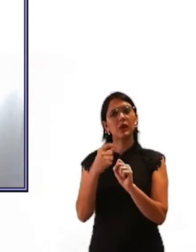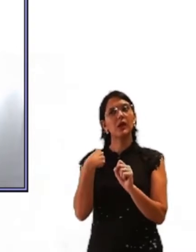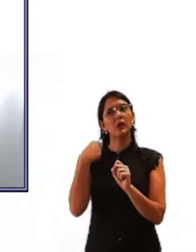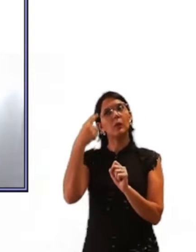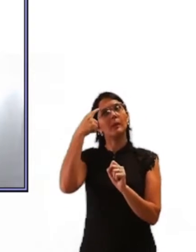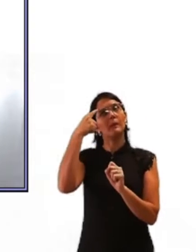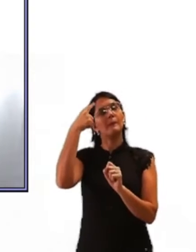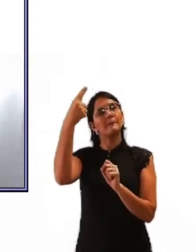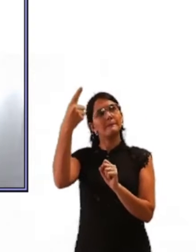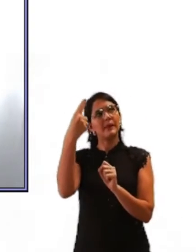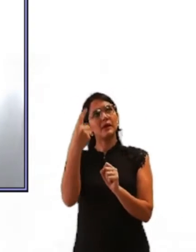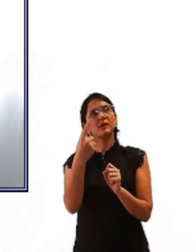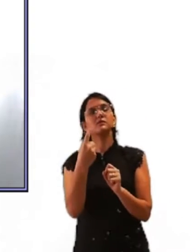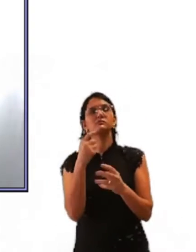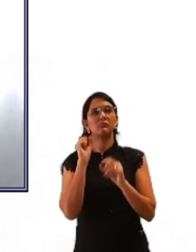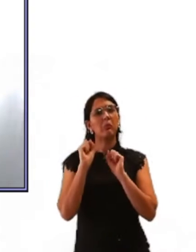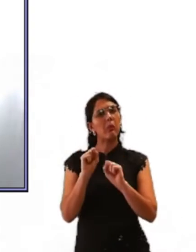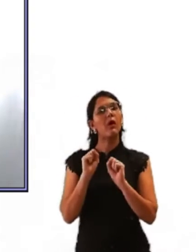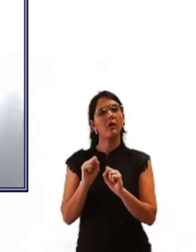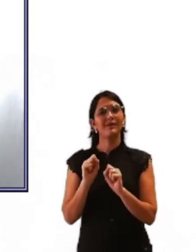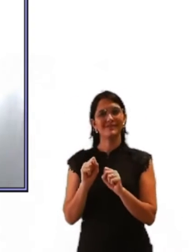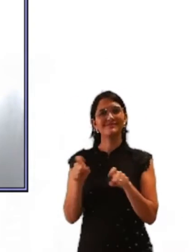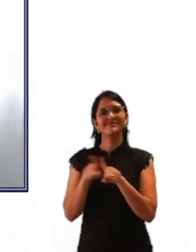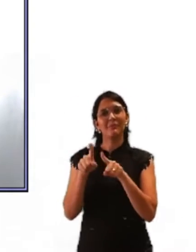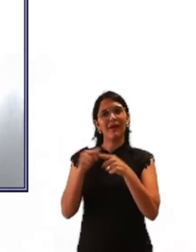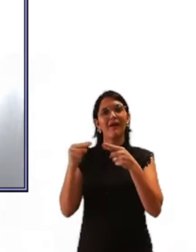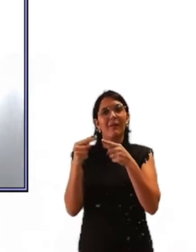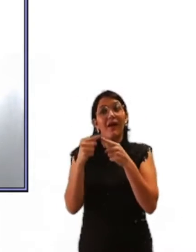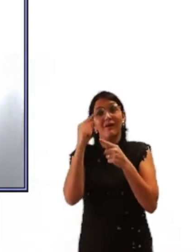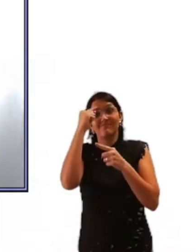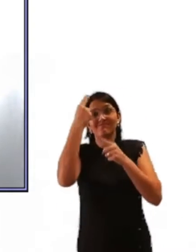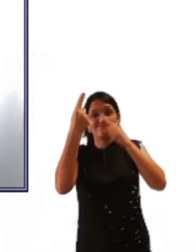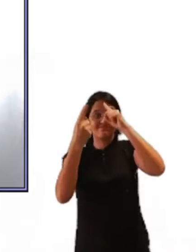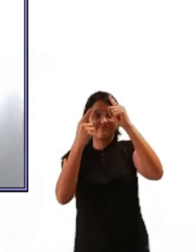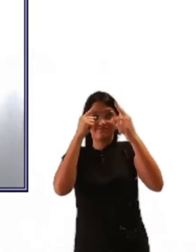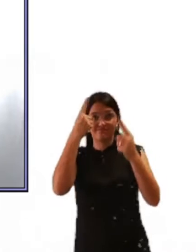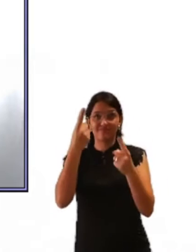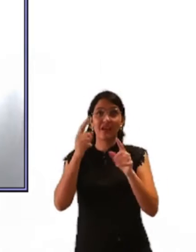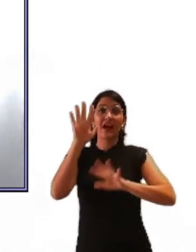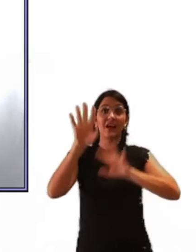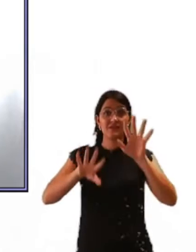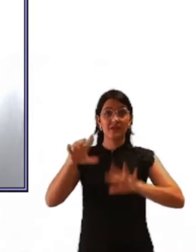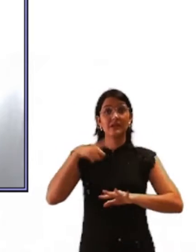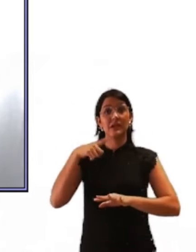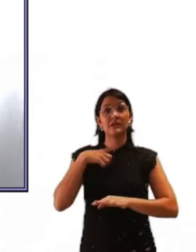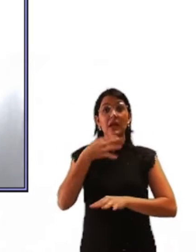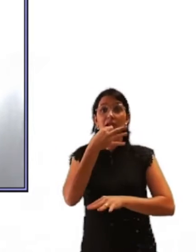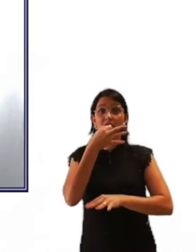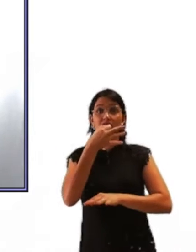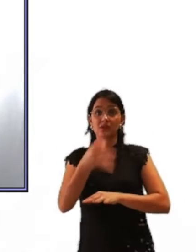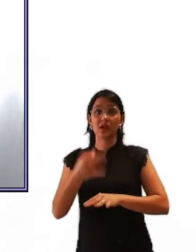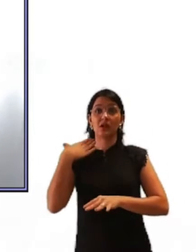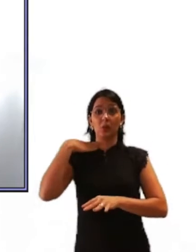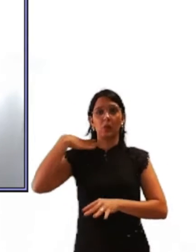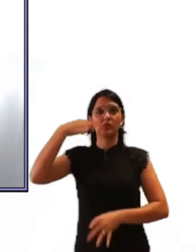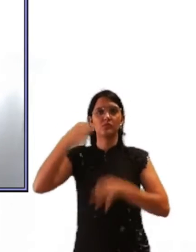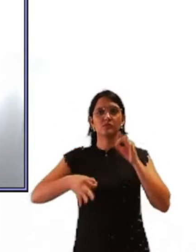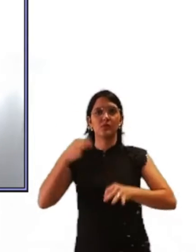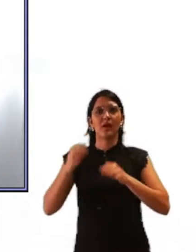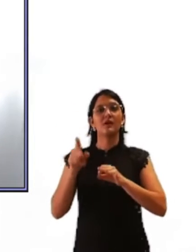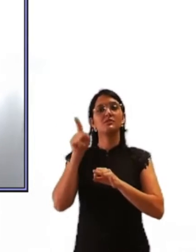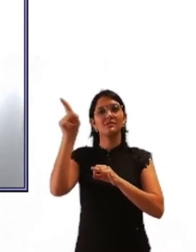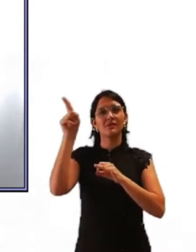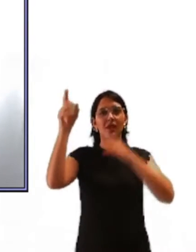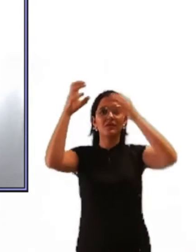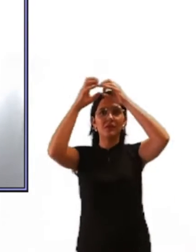ideologia. E na doutrina, se a gente for procurar na doutrina, são citados casos que foram julgados pelo STJ que poderiam